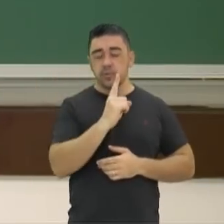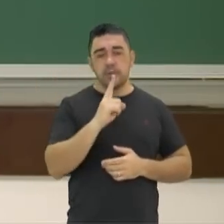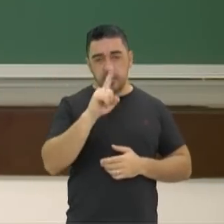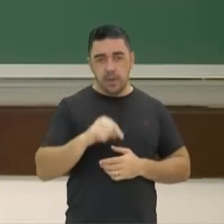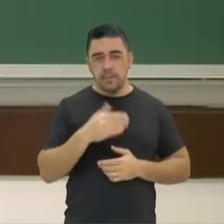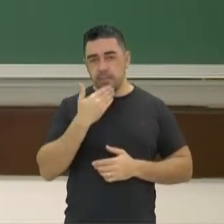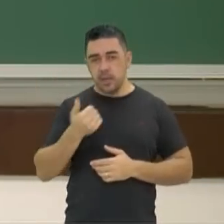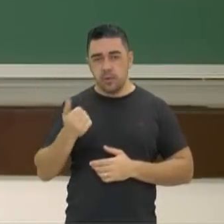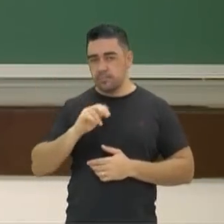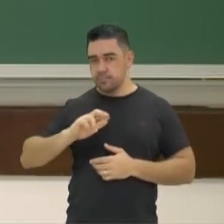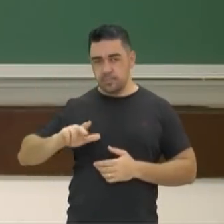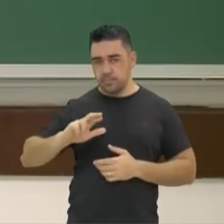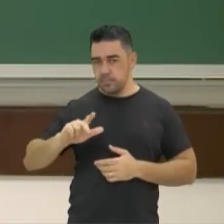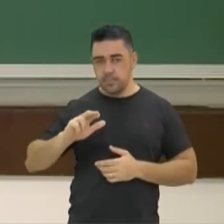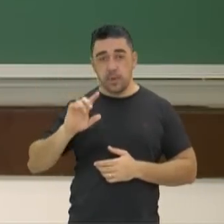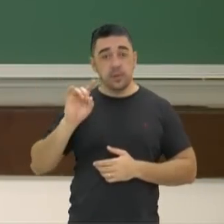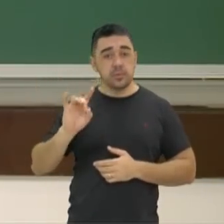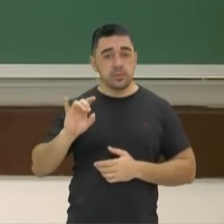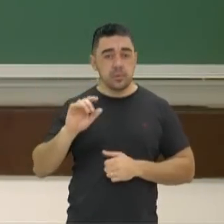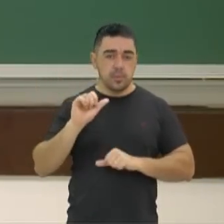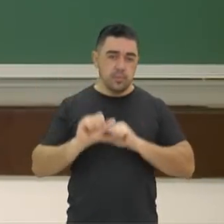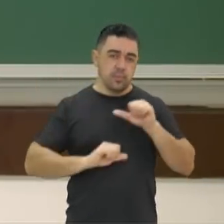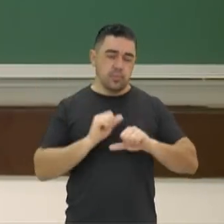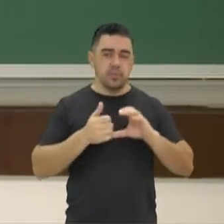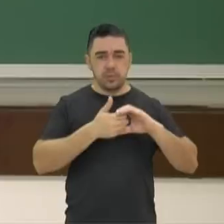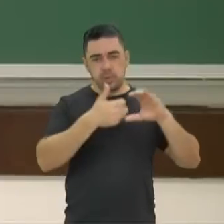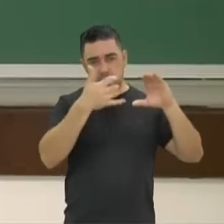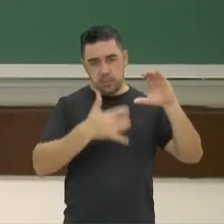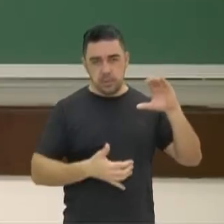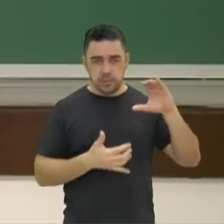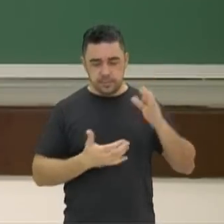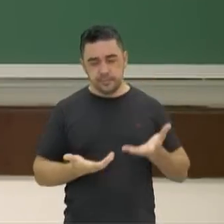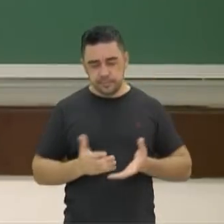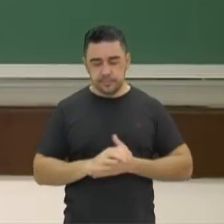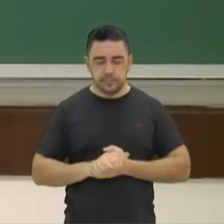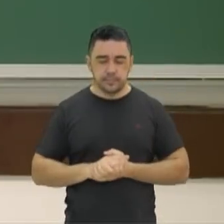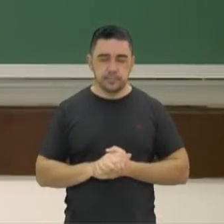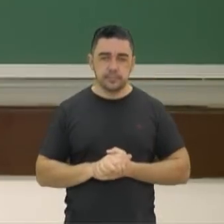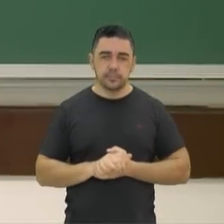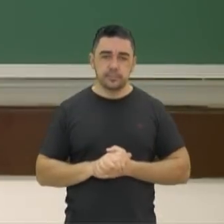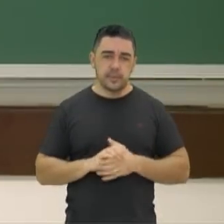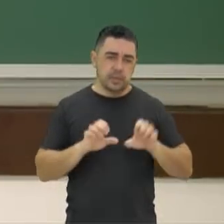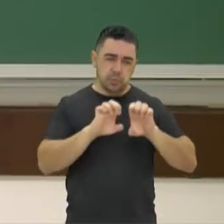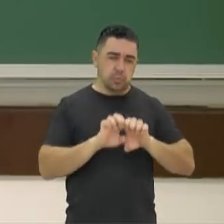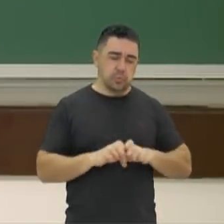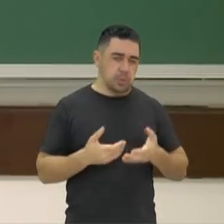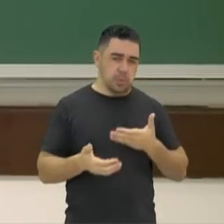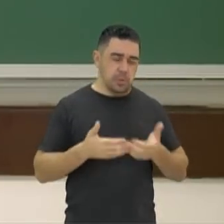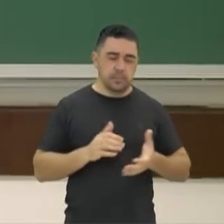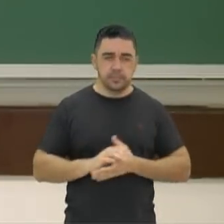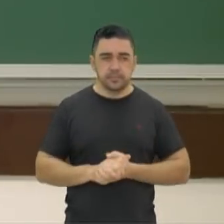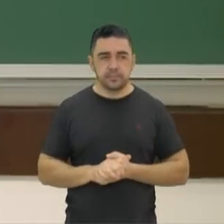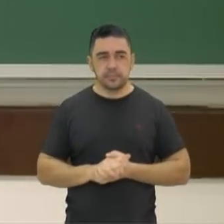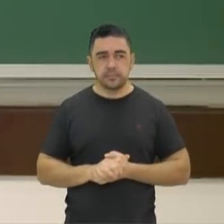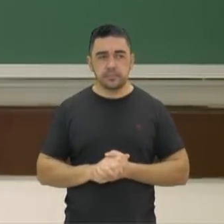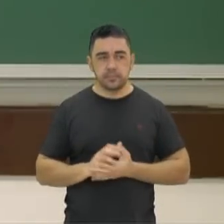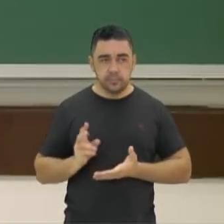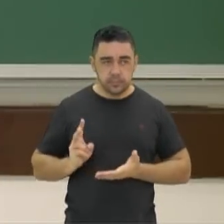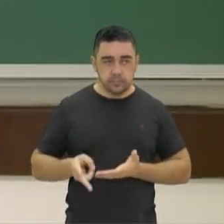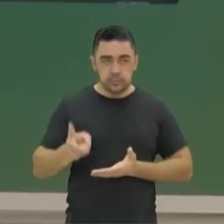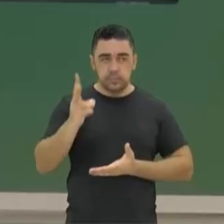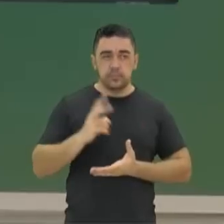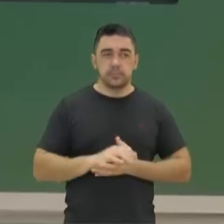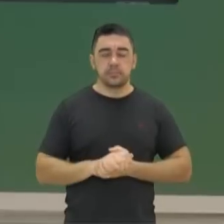melhor. Não é, tá? É simplesmente alterar, modificar a estrutura, seja ela qual for. Tá? Continuando